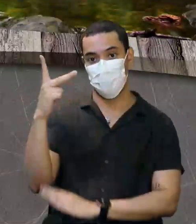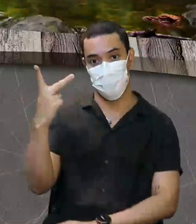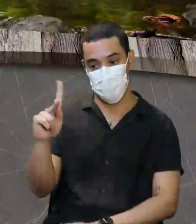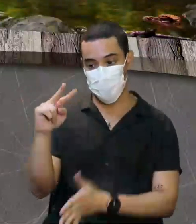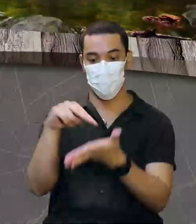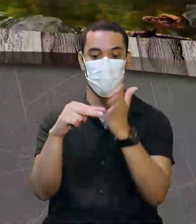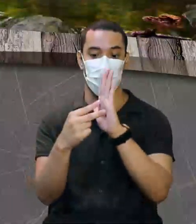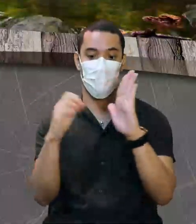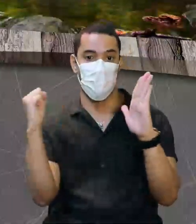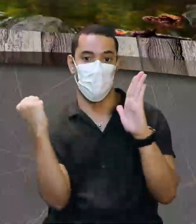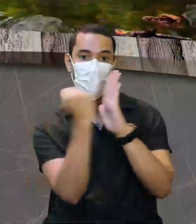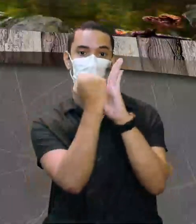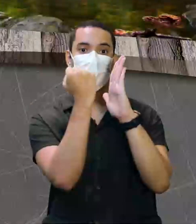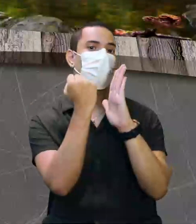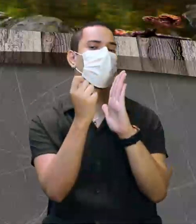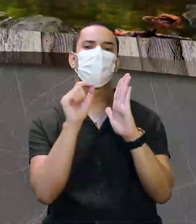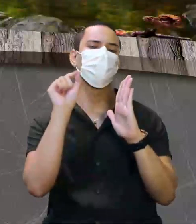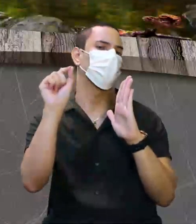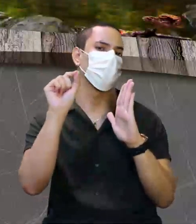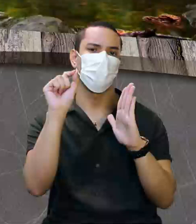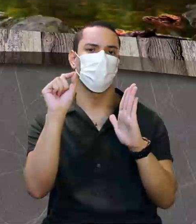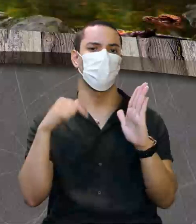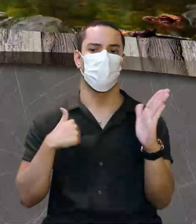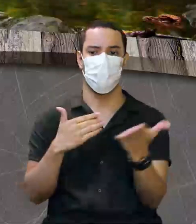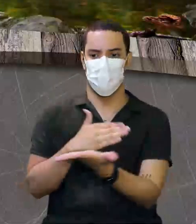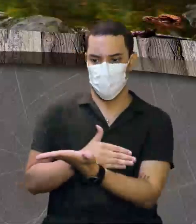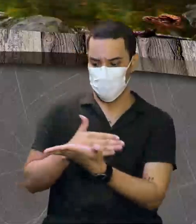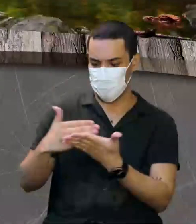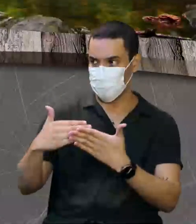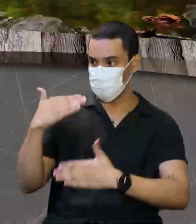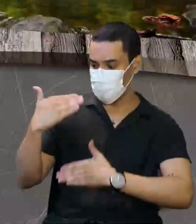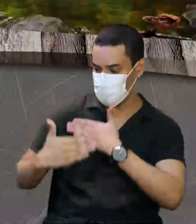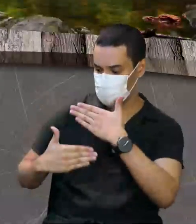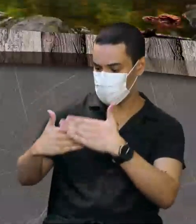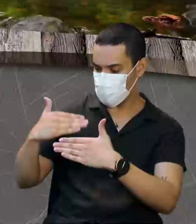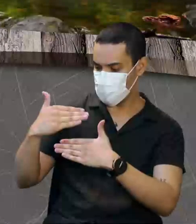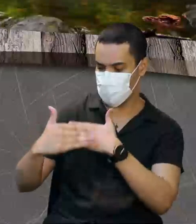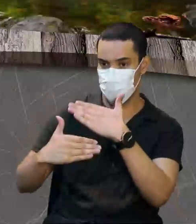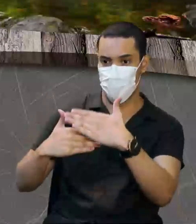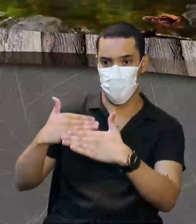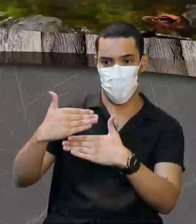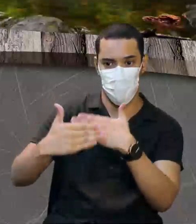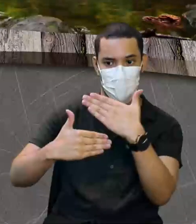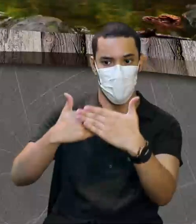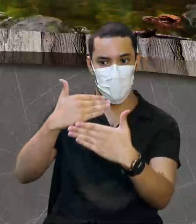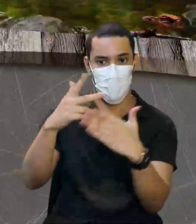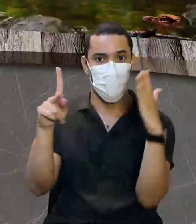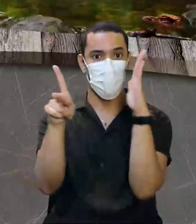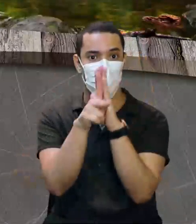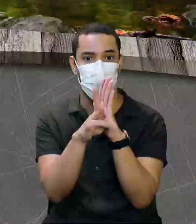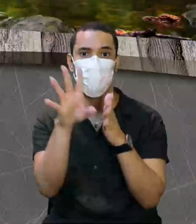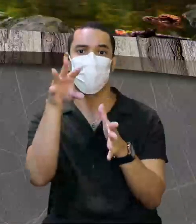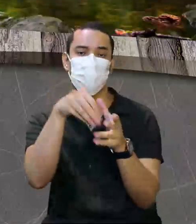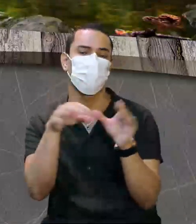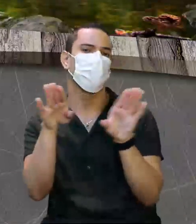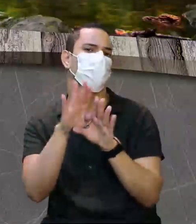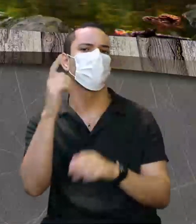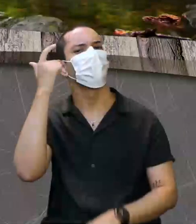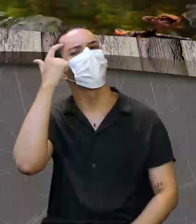o que é marcante é esse início do desenvolvimento, tá?